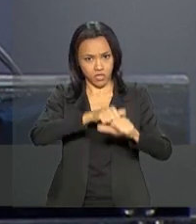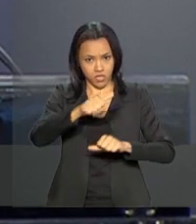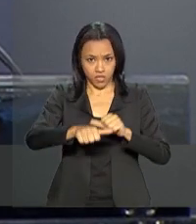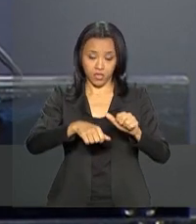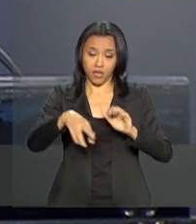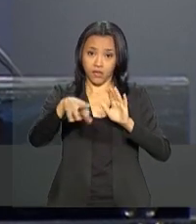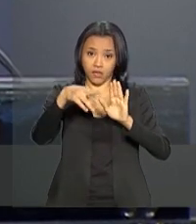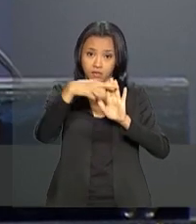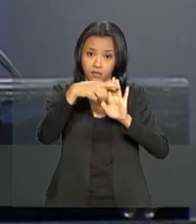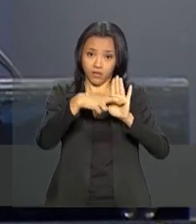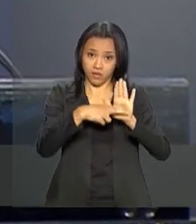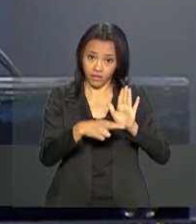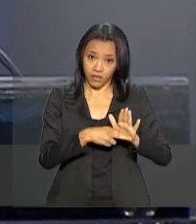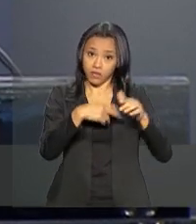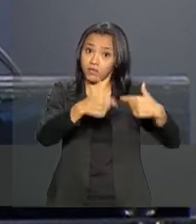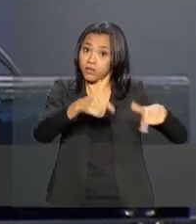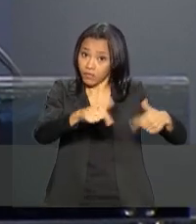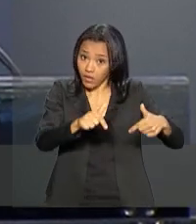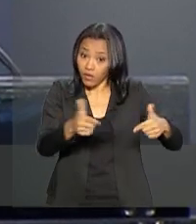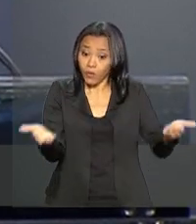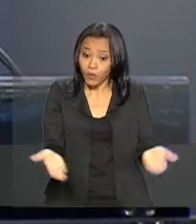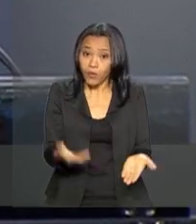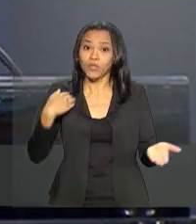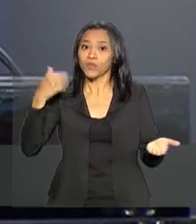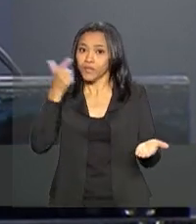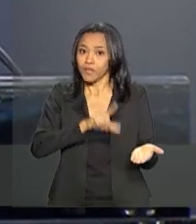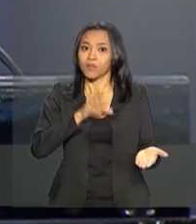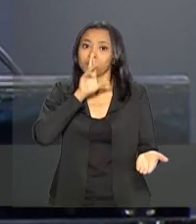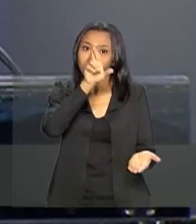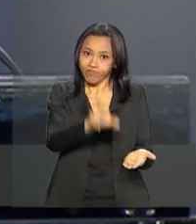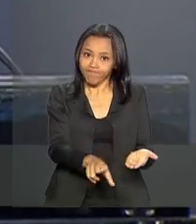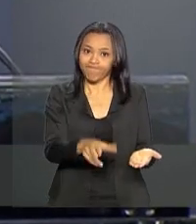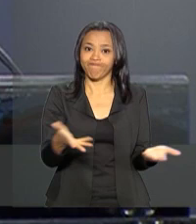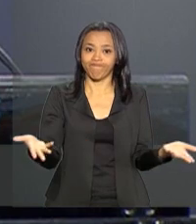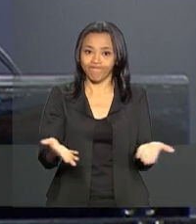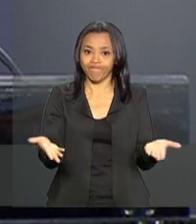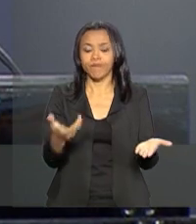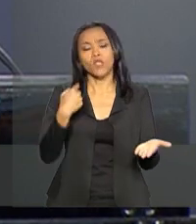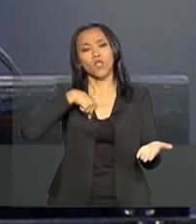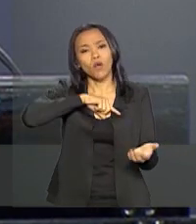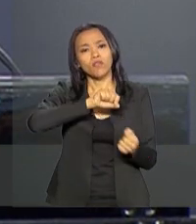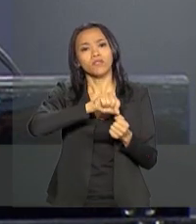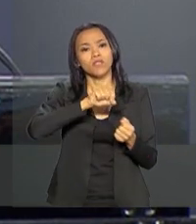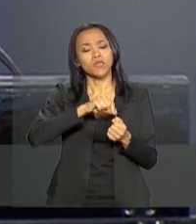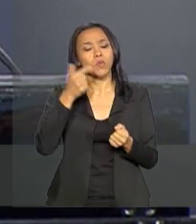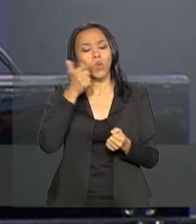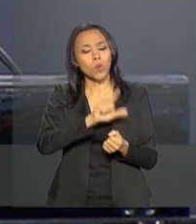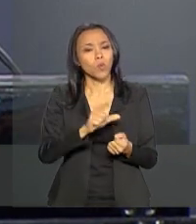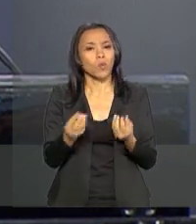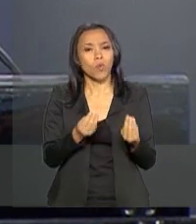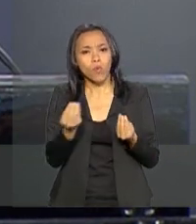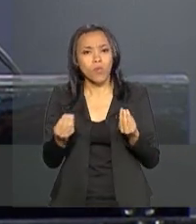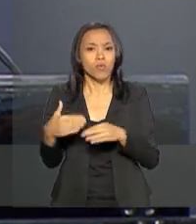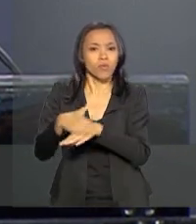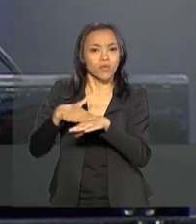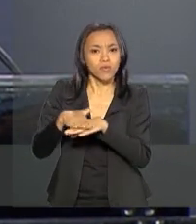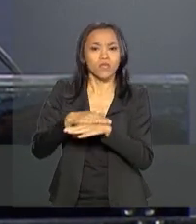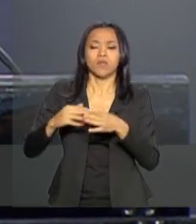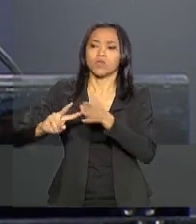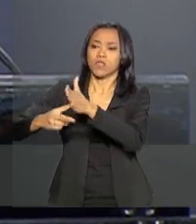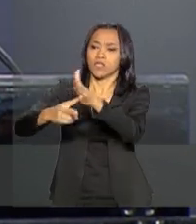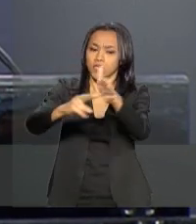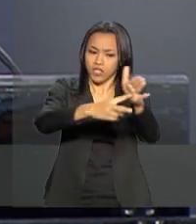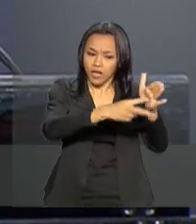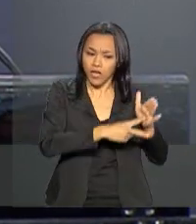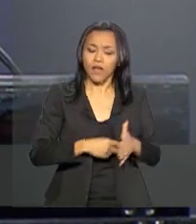já começa a dar resultados, nós o fizemos dialogando com as centrais sindicais e dialogando com as